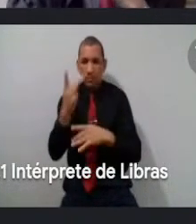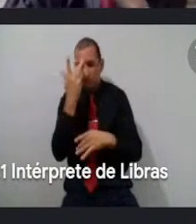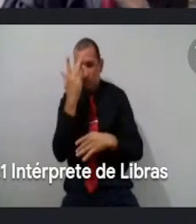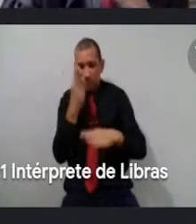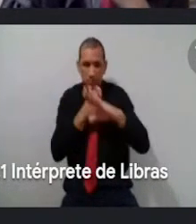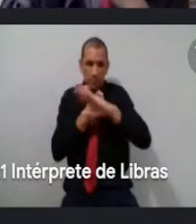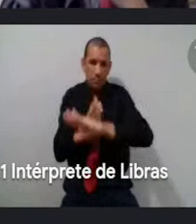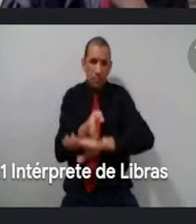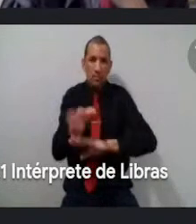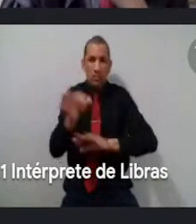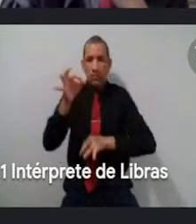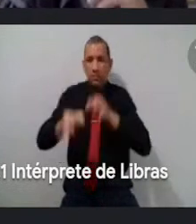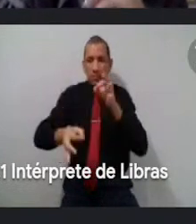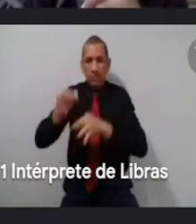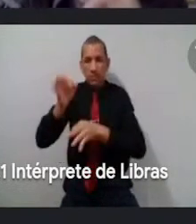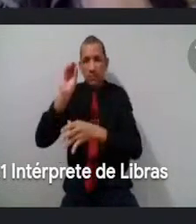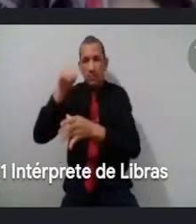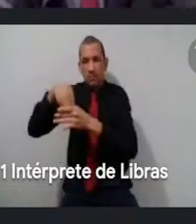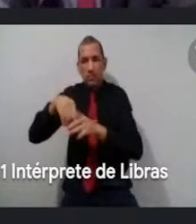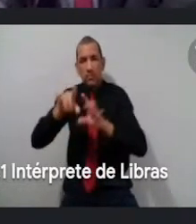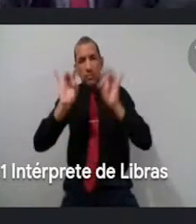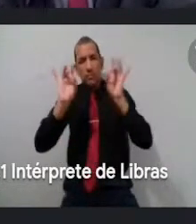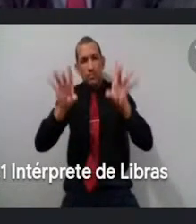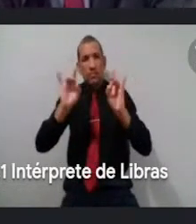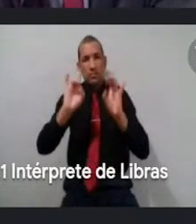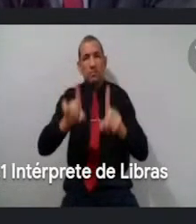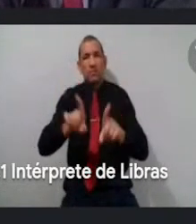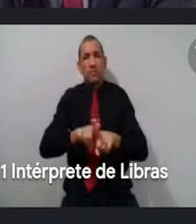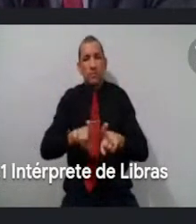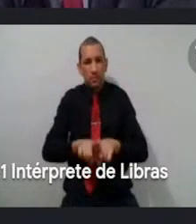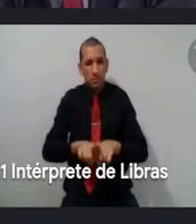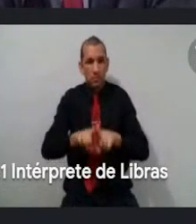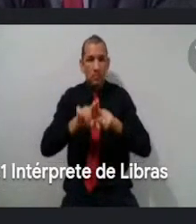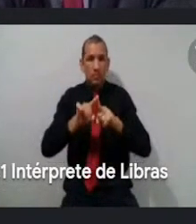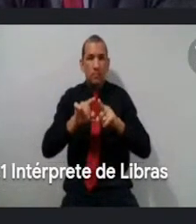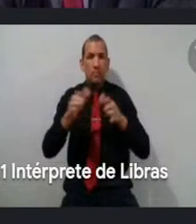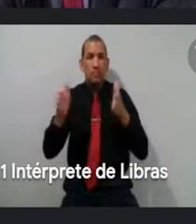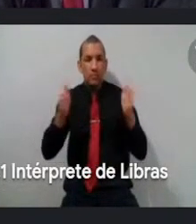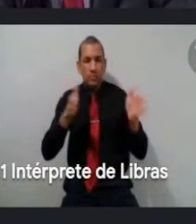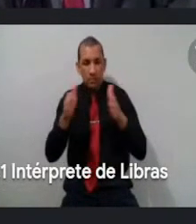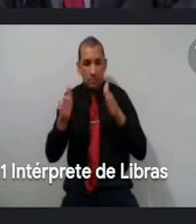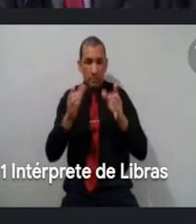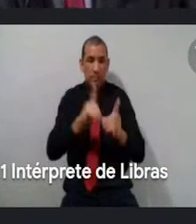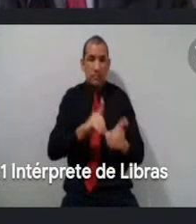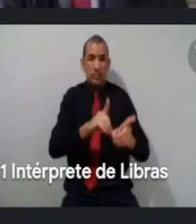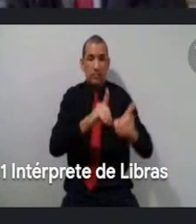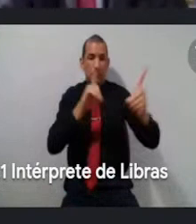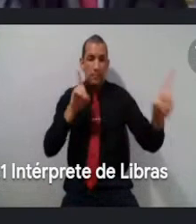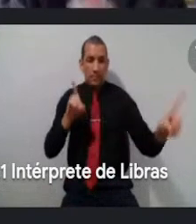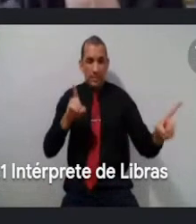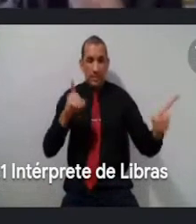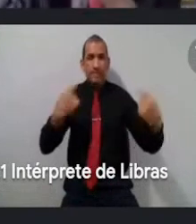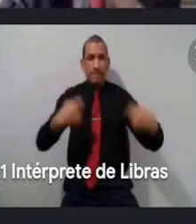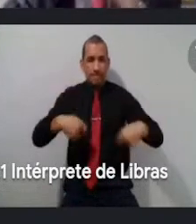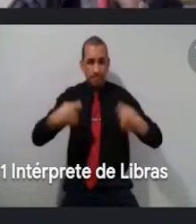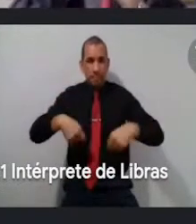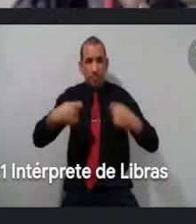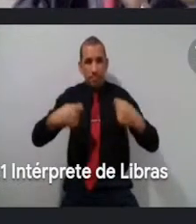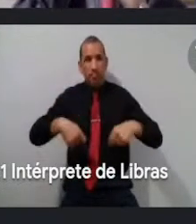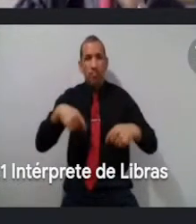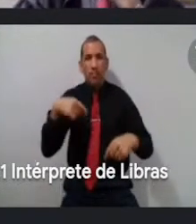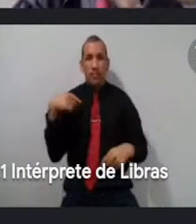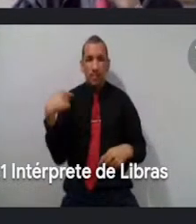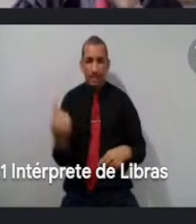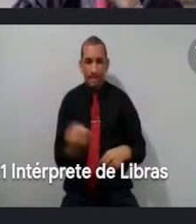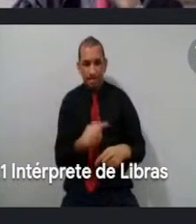da Justiça Eleitoral e também especialmente de um momento de que distanciamento social ainda é recomendado em